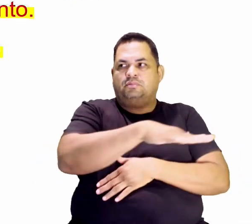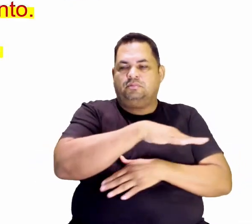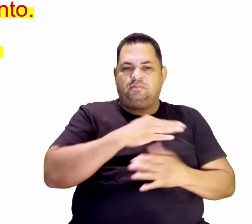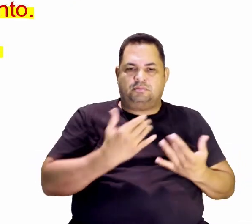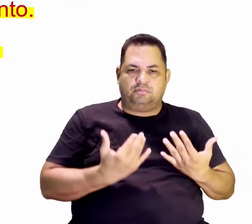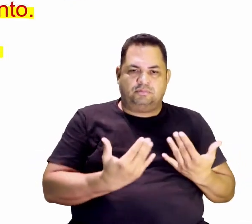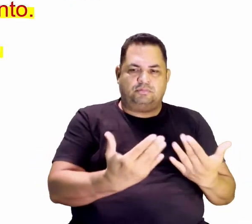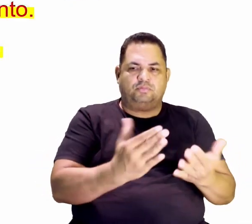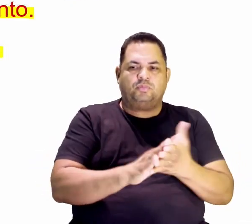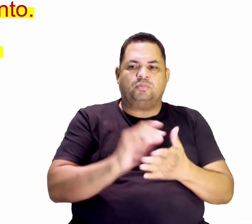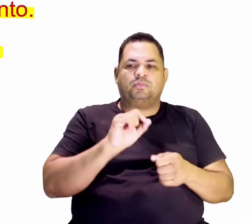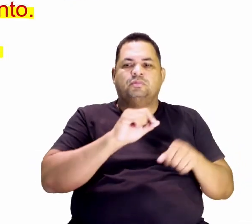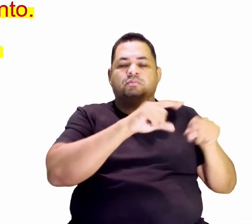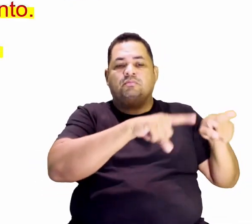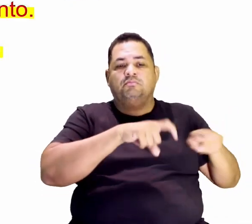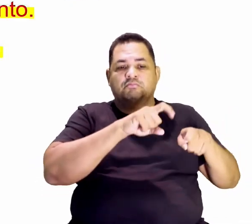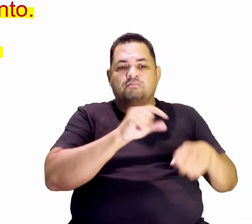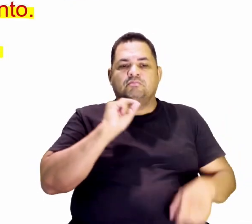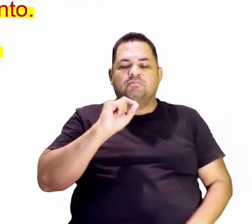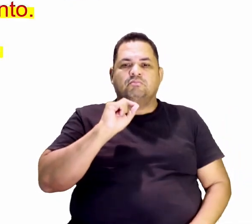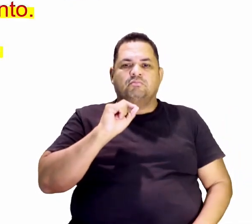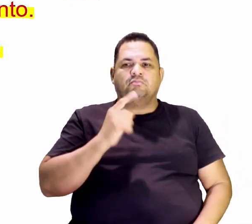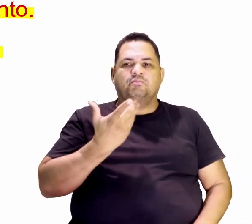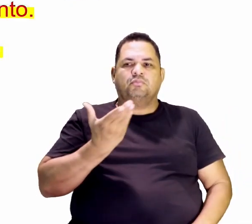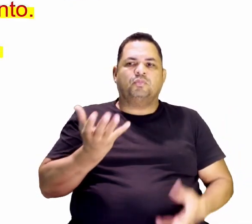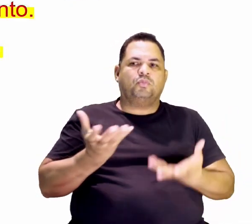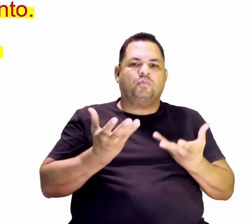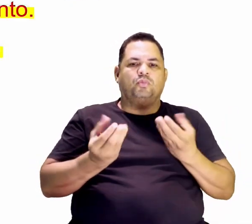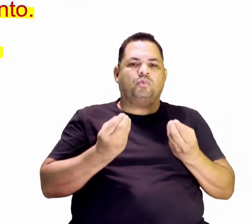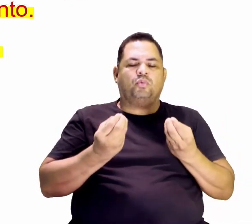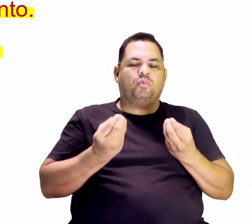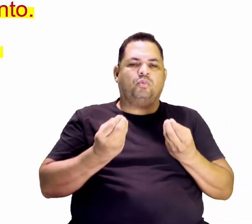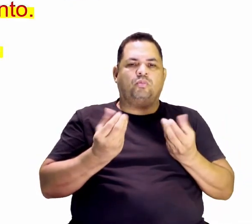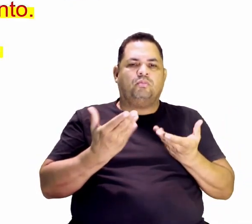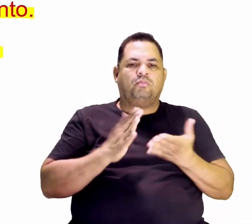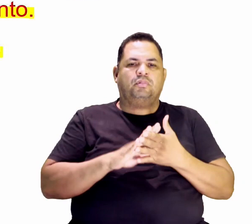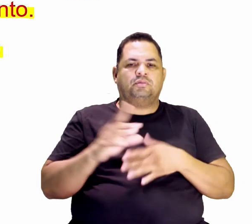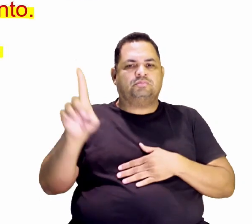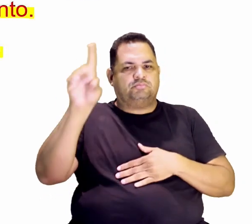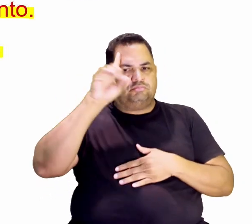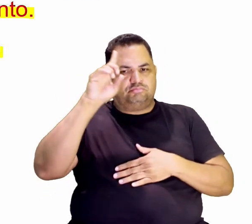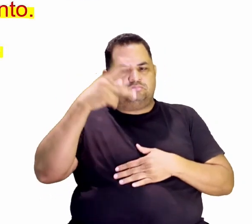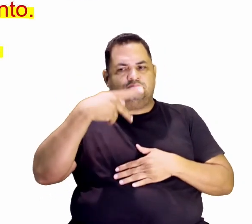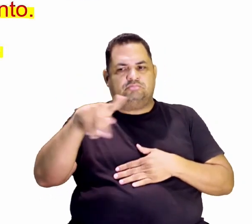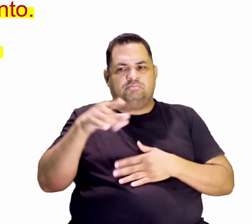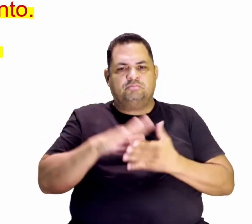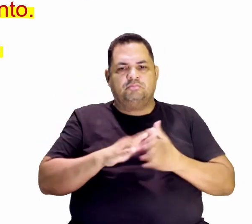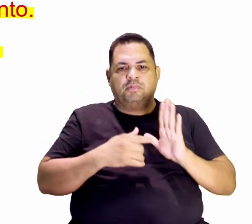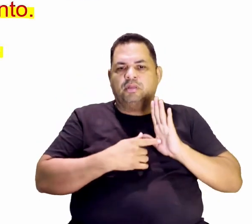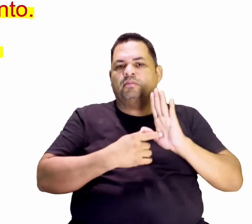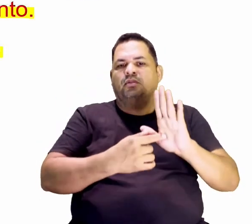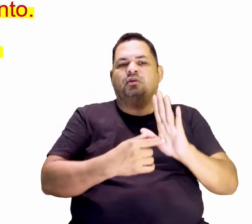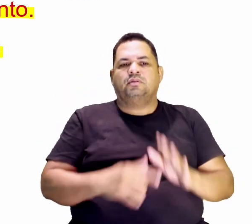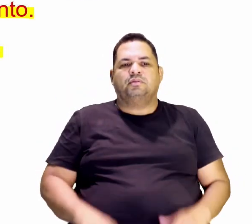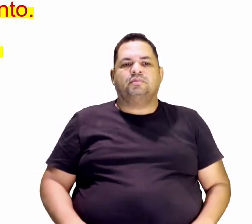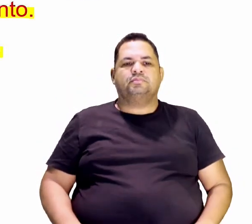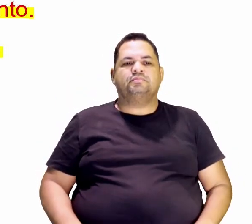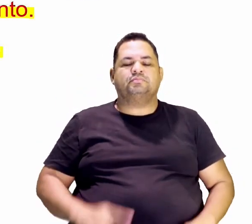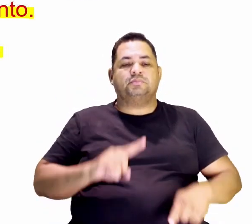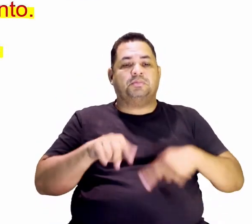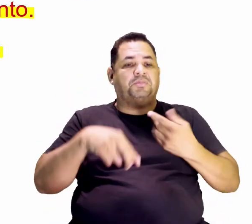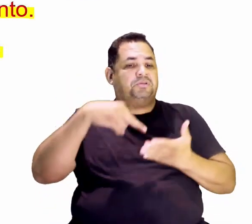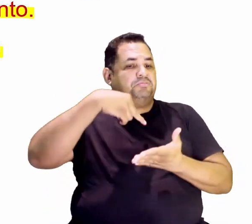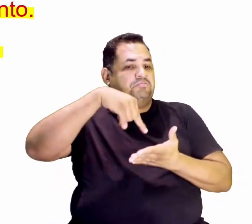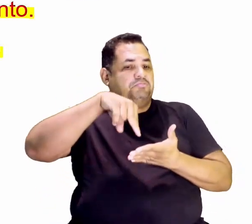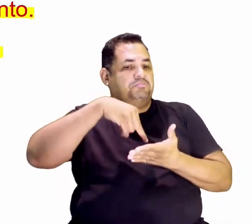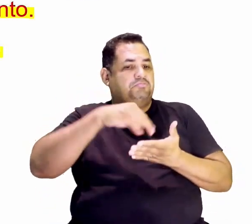tu realiza aí? Eu quero conhecer um pouquinho de como é a tua rotina. Então, traz ela pra gente conhecer. Pode ser através de